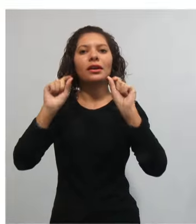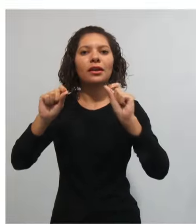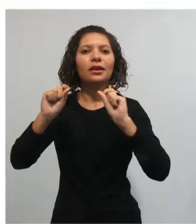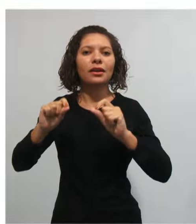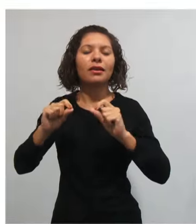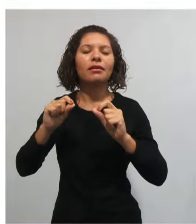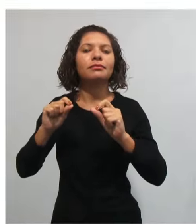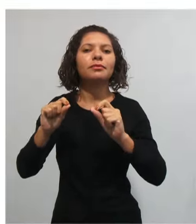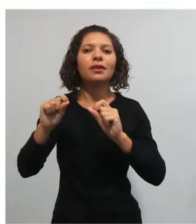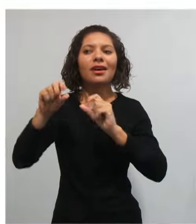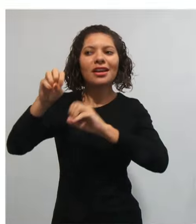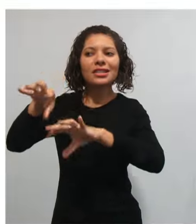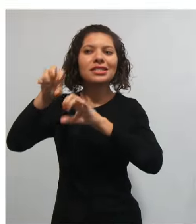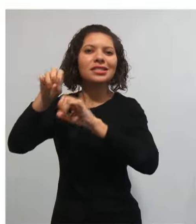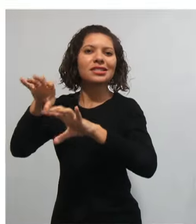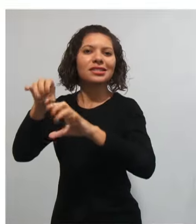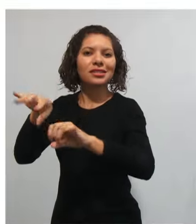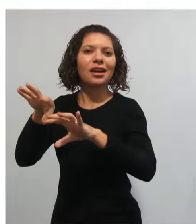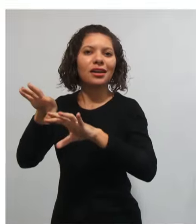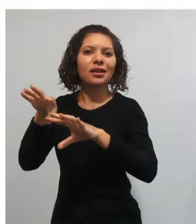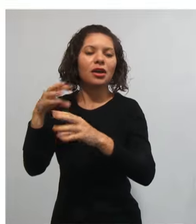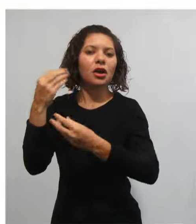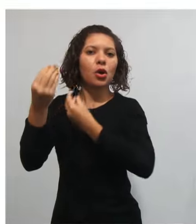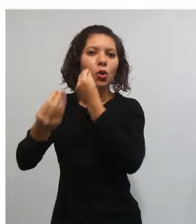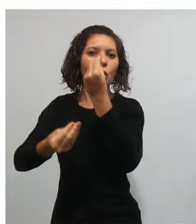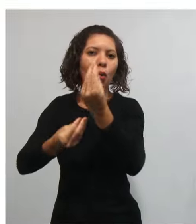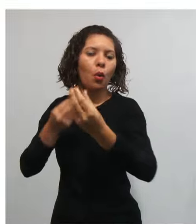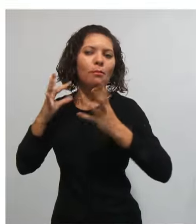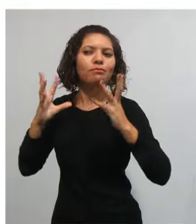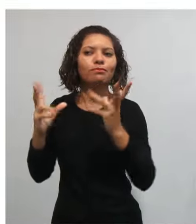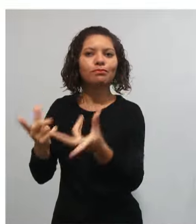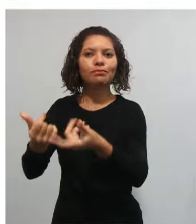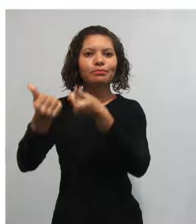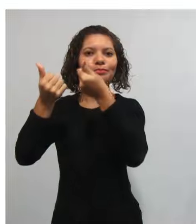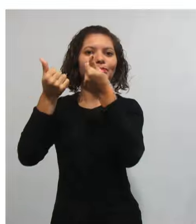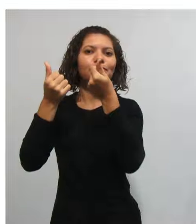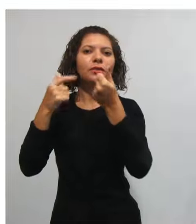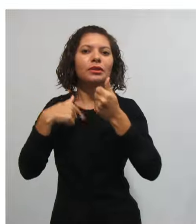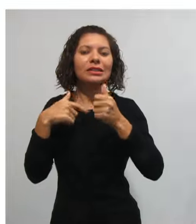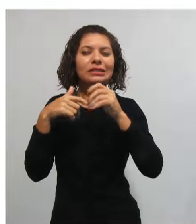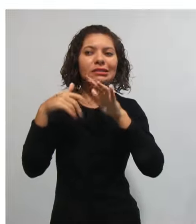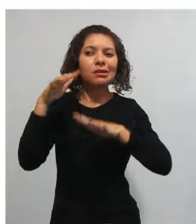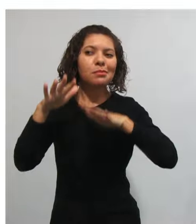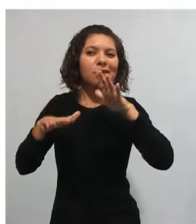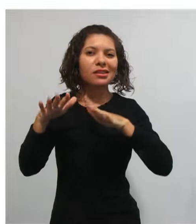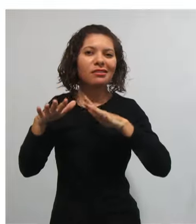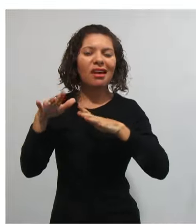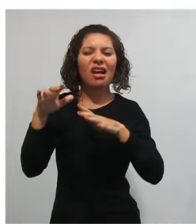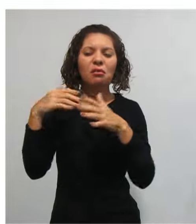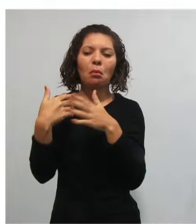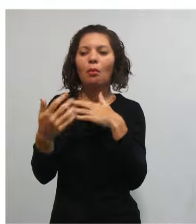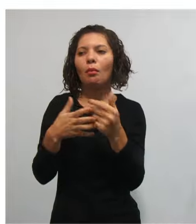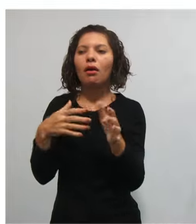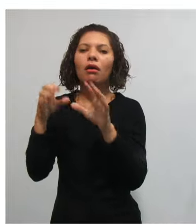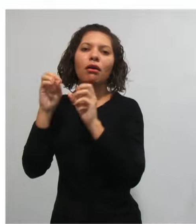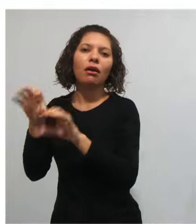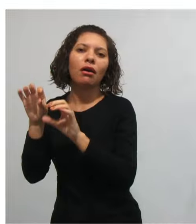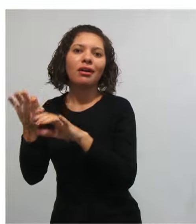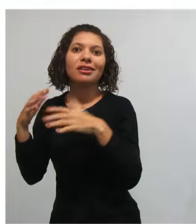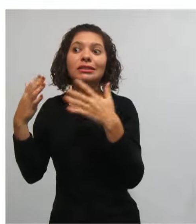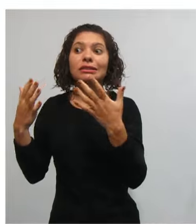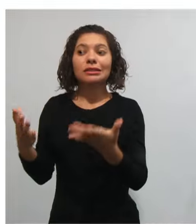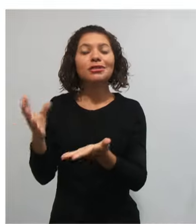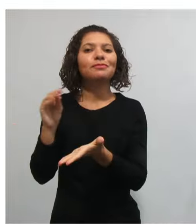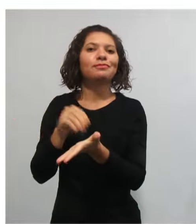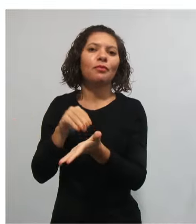alunos Então dependendo da forma como eu avalio eu eu posso deixar de zelar por essa aprendizagem porque se a o foco da